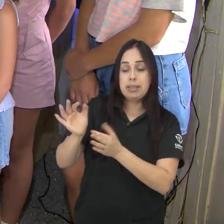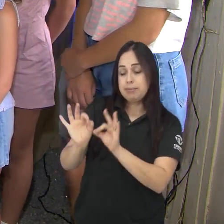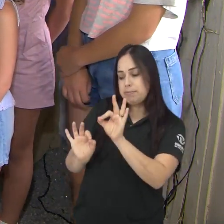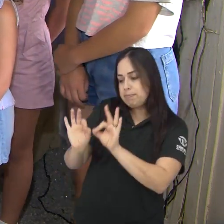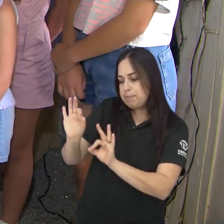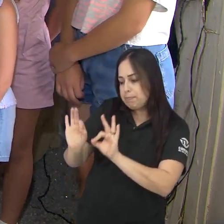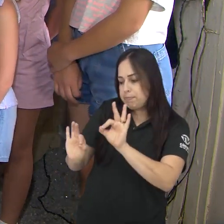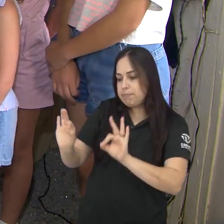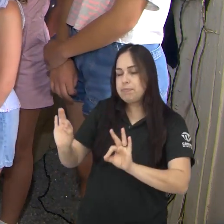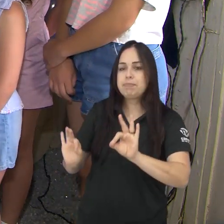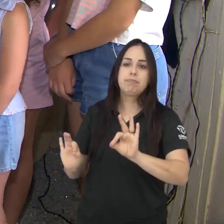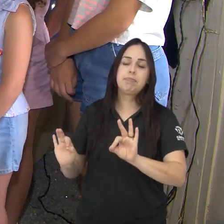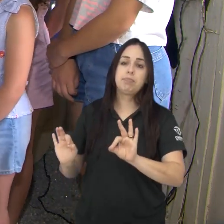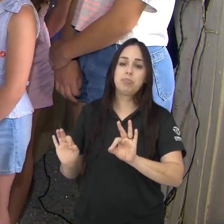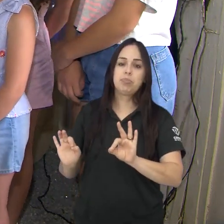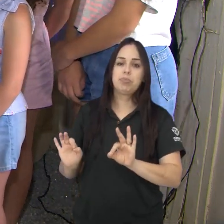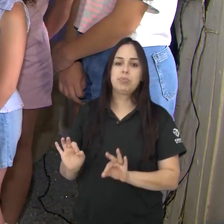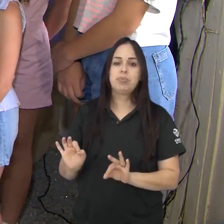presépio. Então,